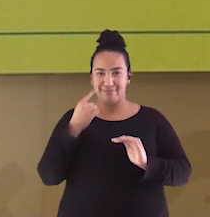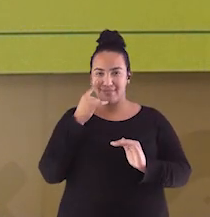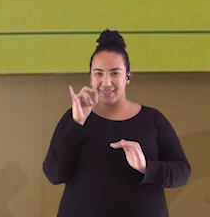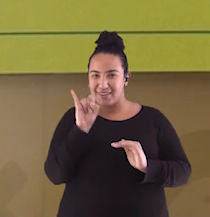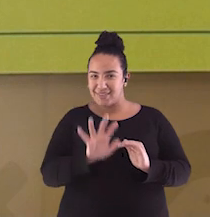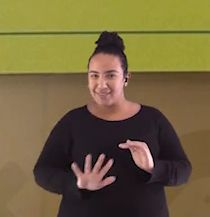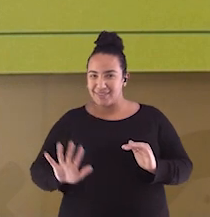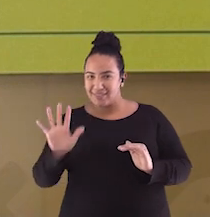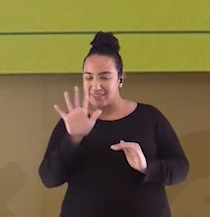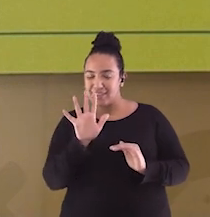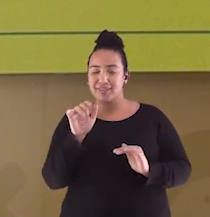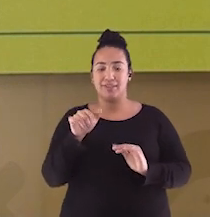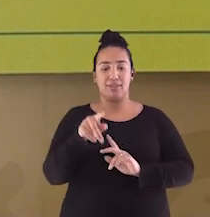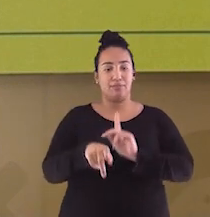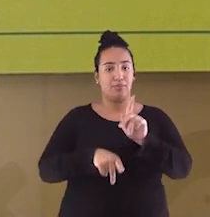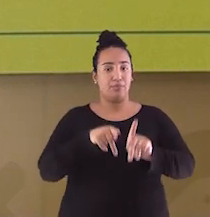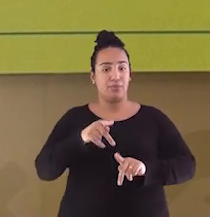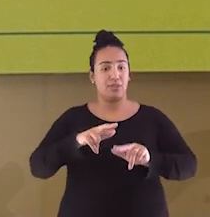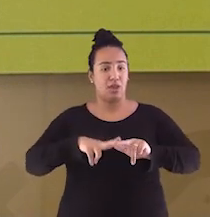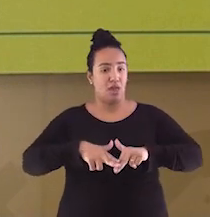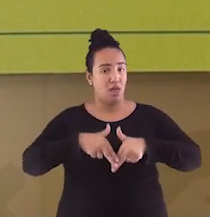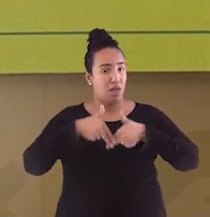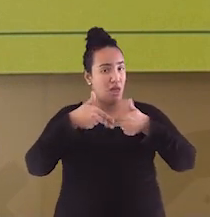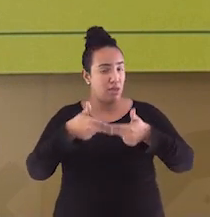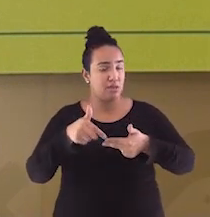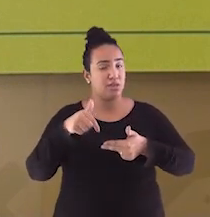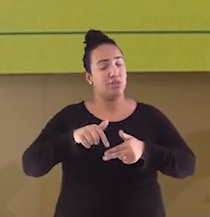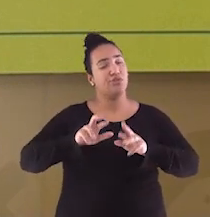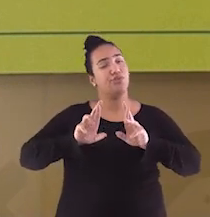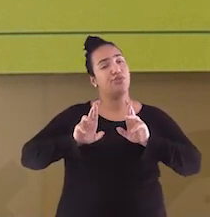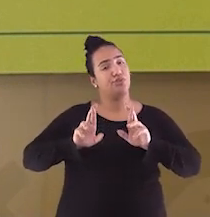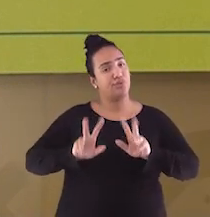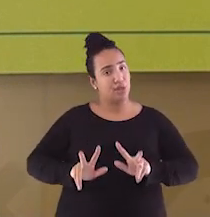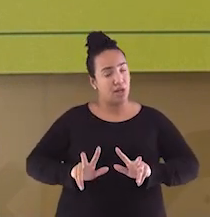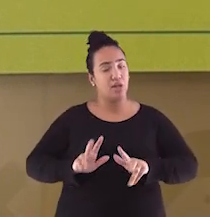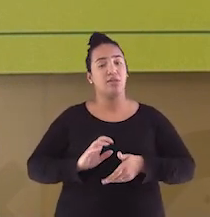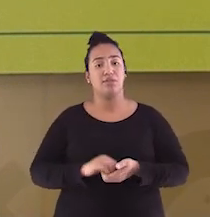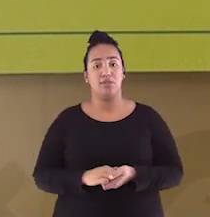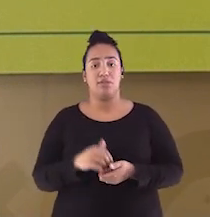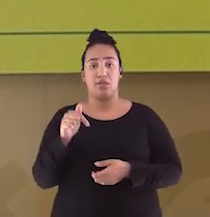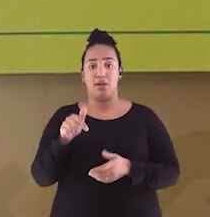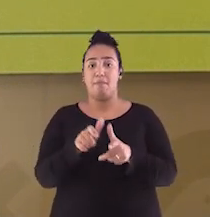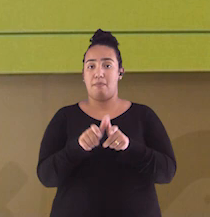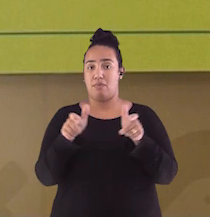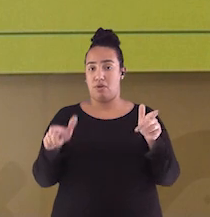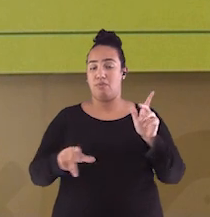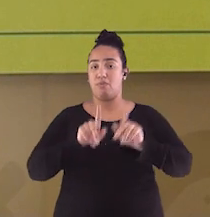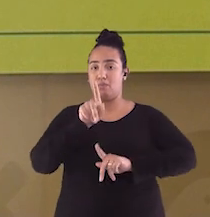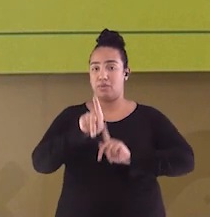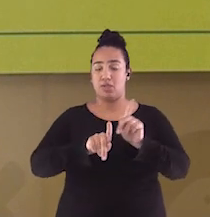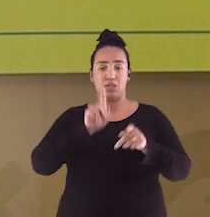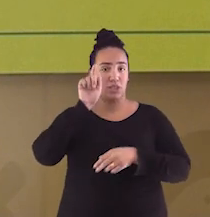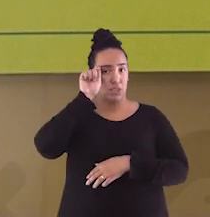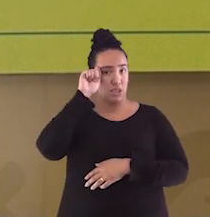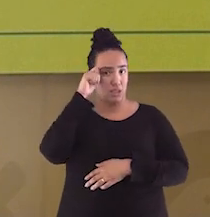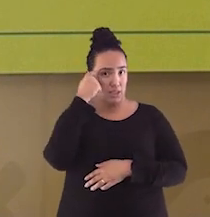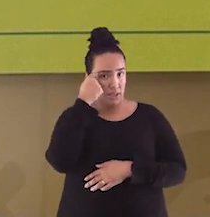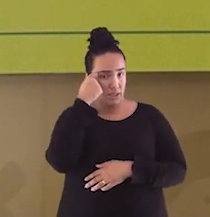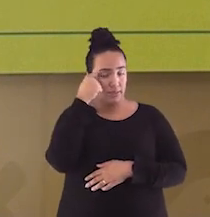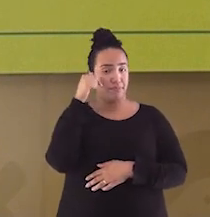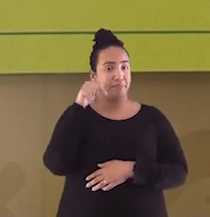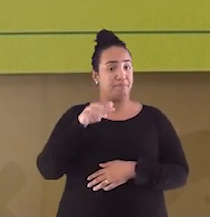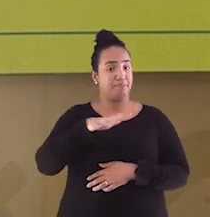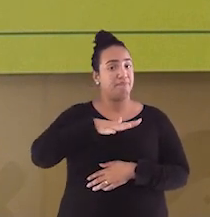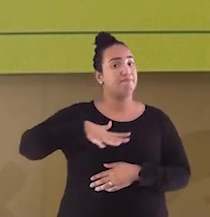Saara, com uma população étnica mais diferenciada e predominantemente negra. Essa região já